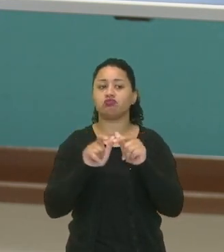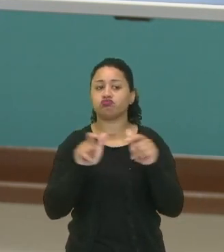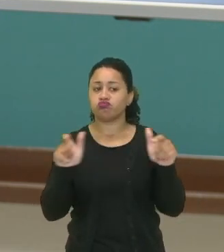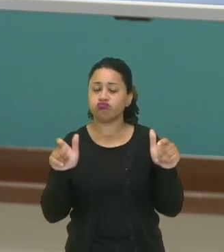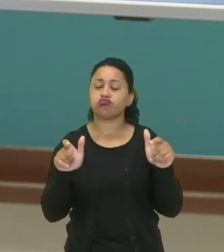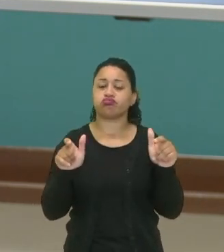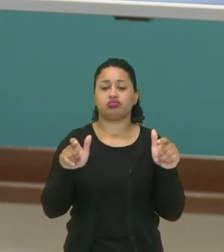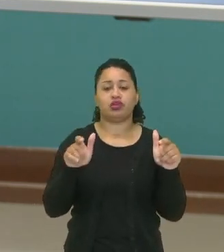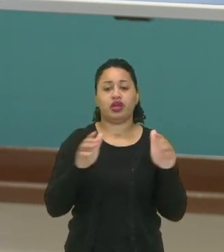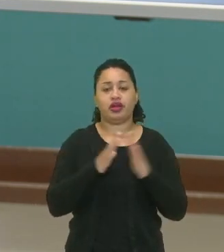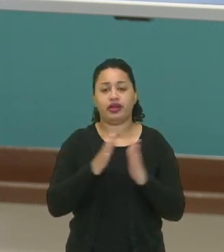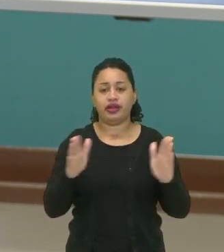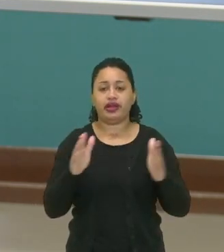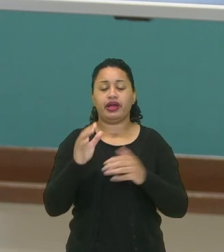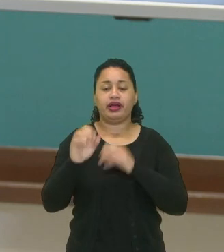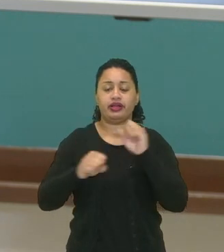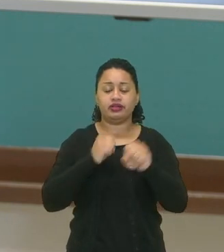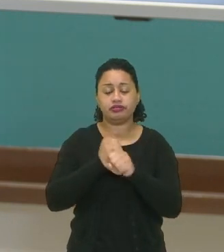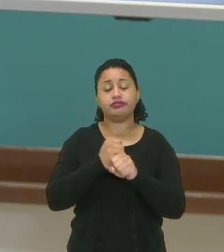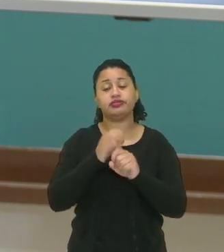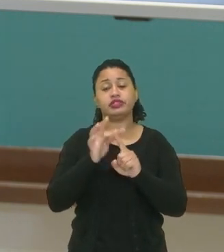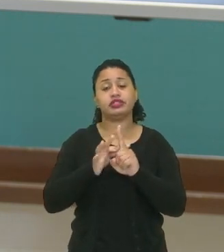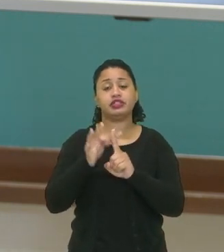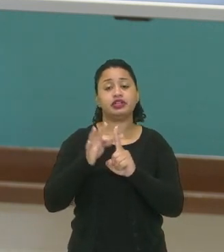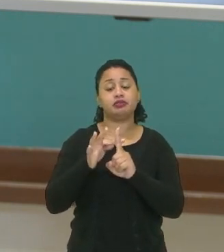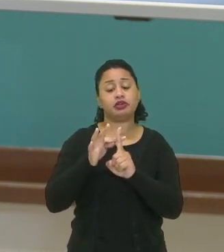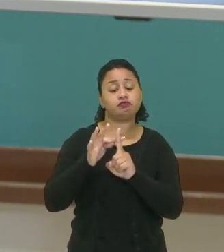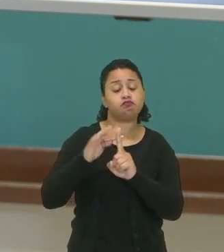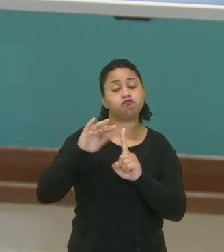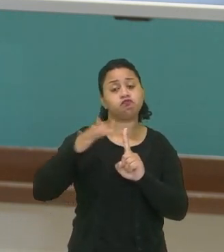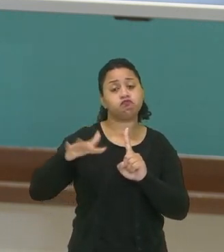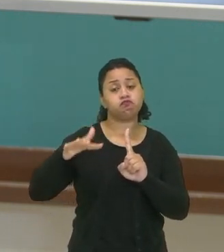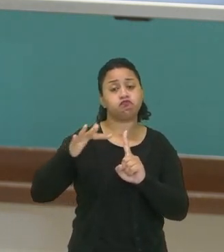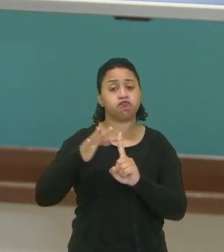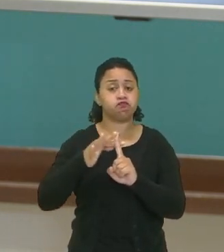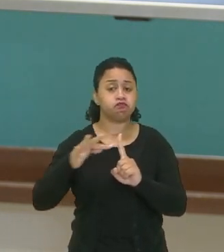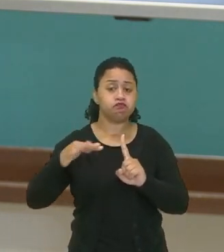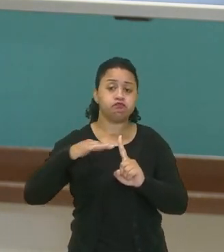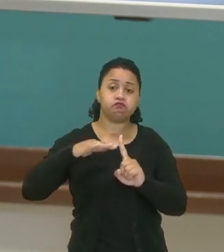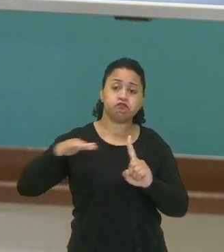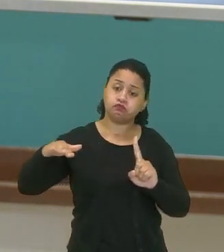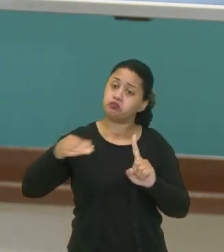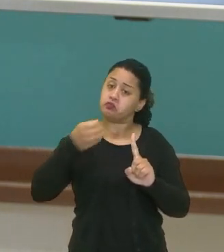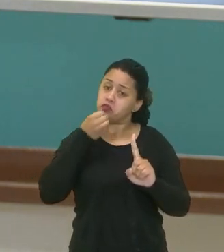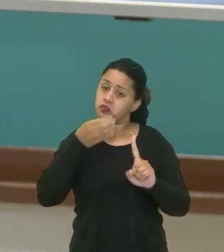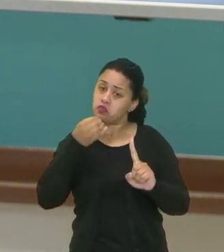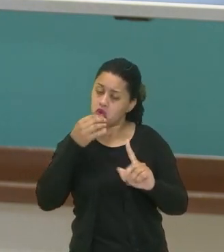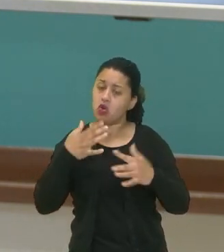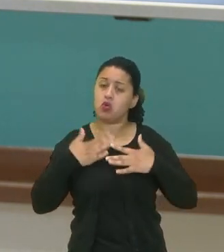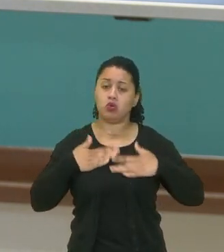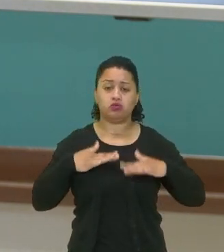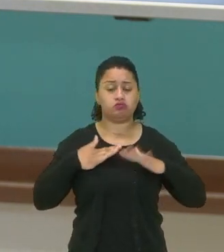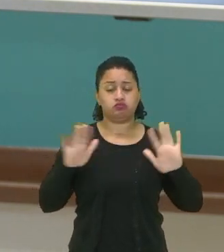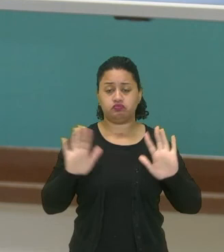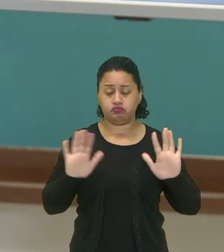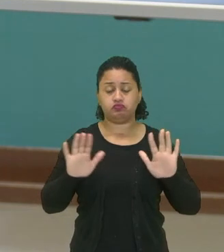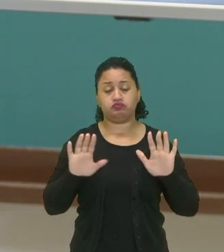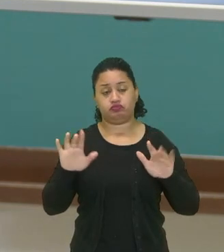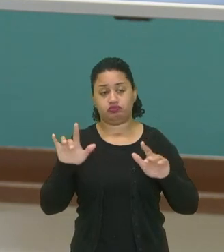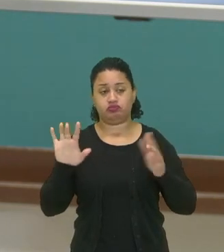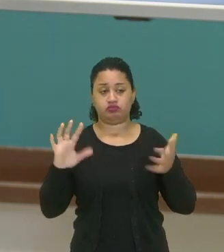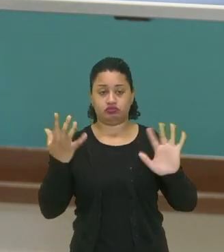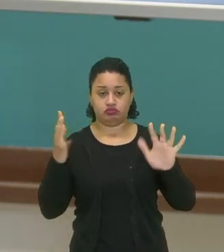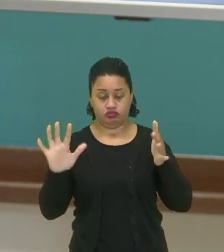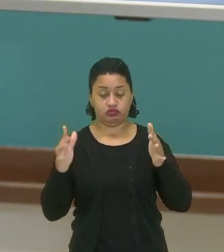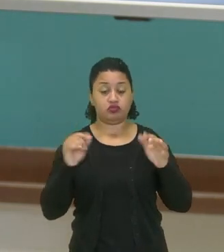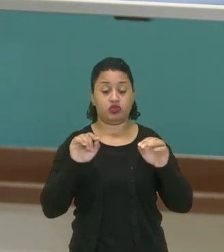verdade. Temperaturas amenas em grande parte do ano. Então, as temperaturas são agradáveis, né, de modo geral, nesse clima. Ok?